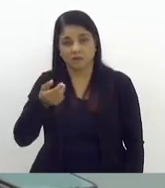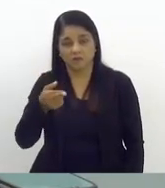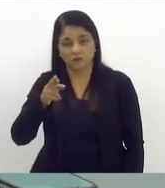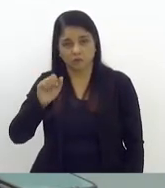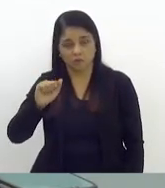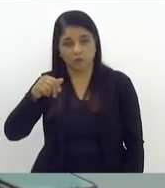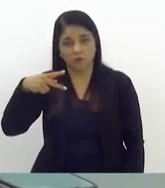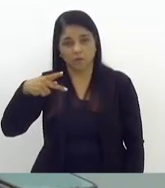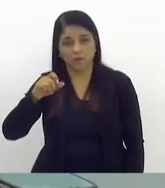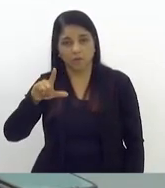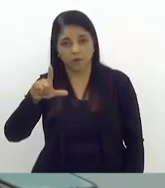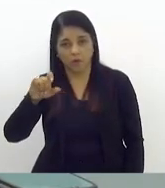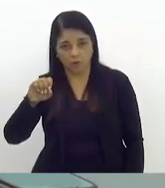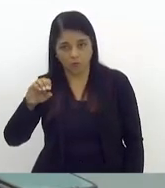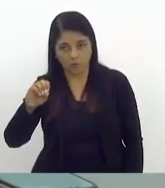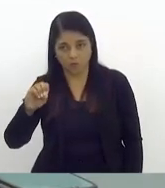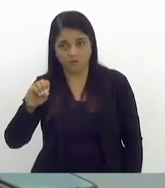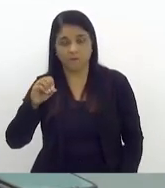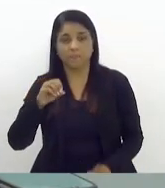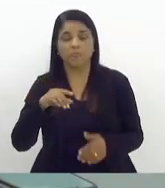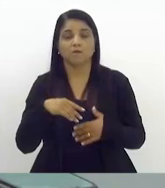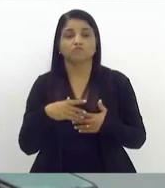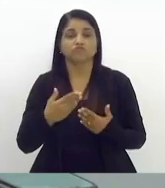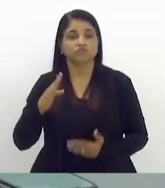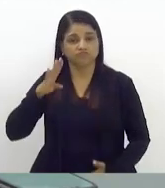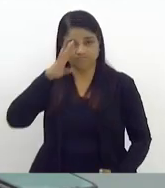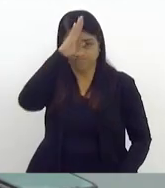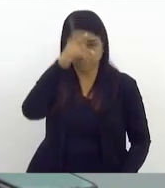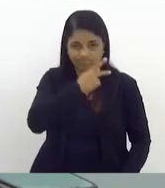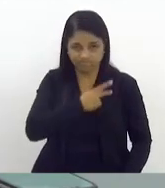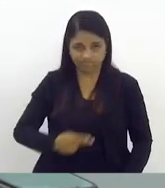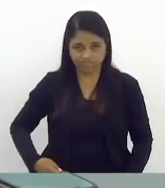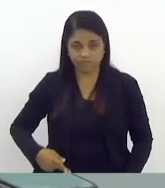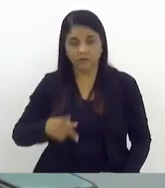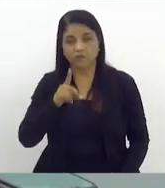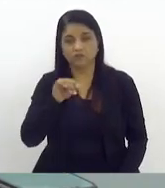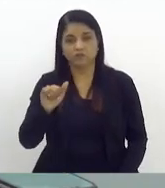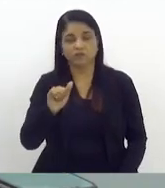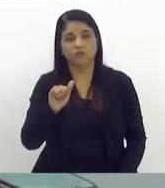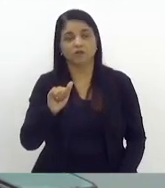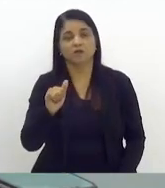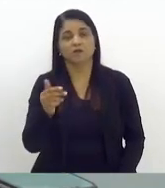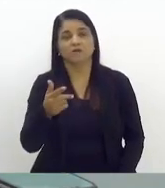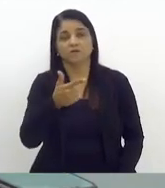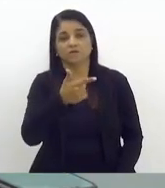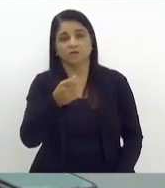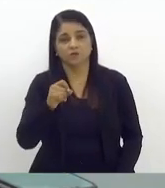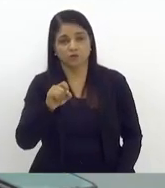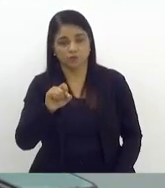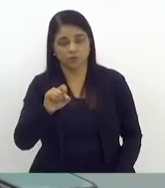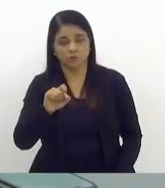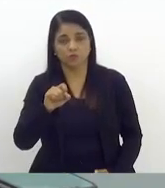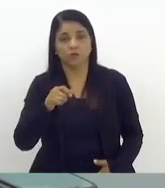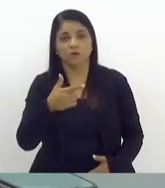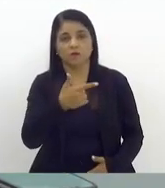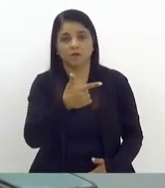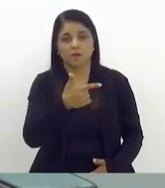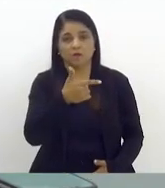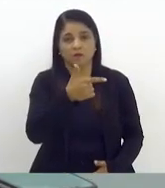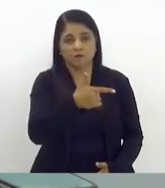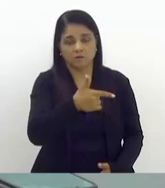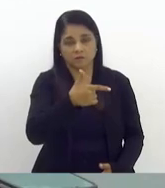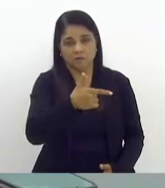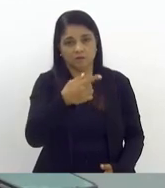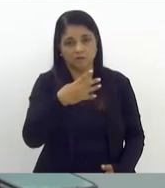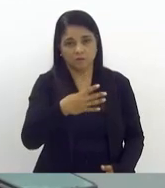Jair Bolsonaro sancionou nesta quinta-feira, 28, a Lei 14.428 de